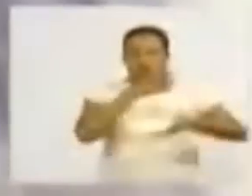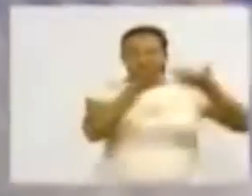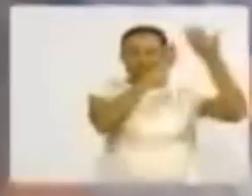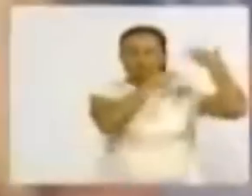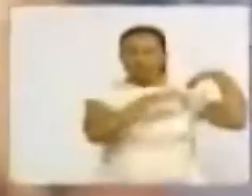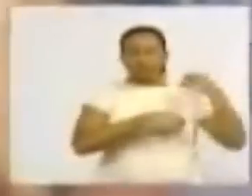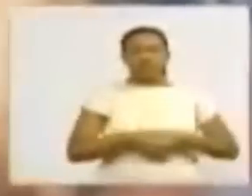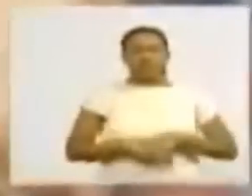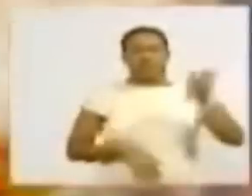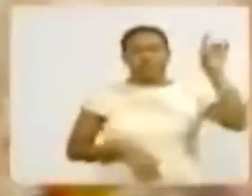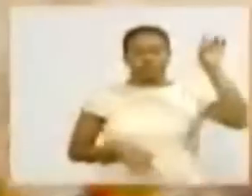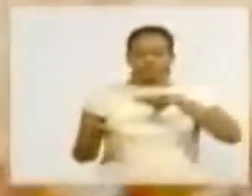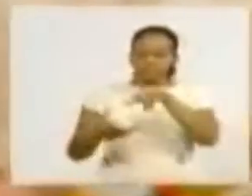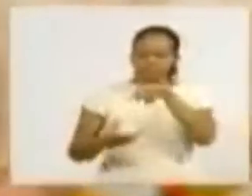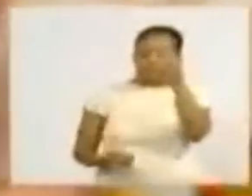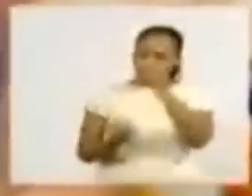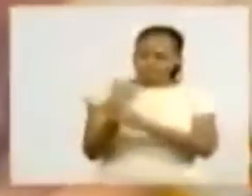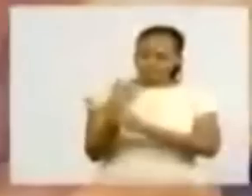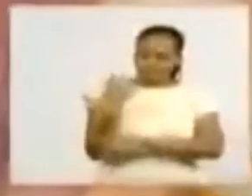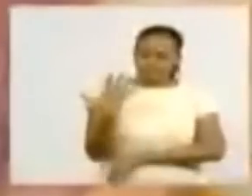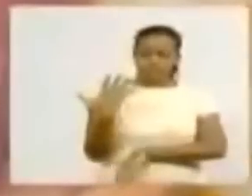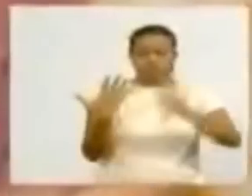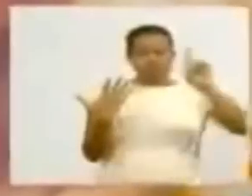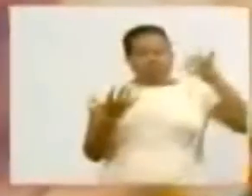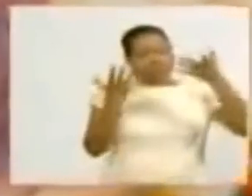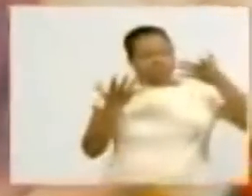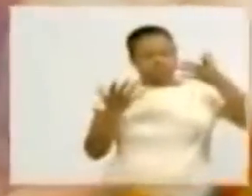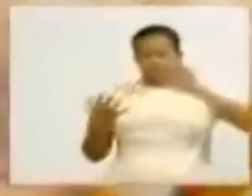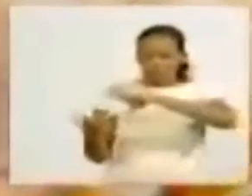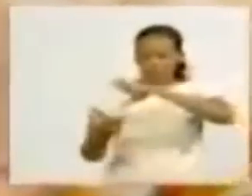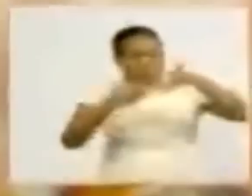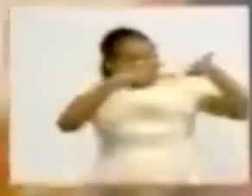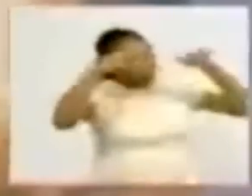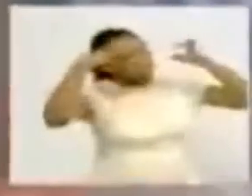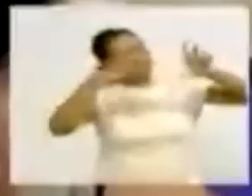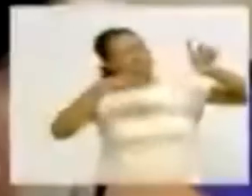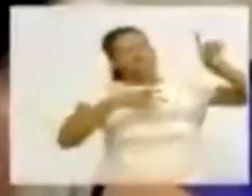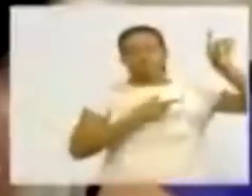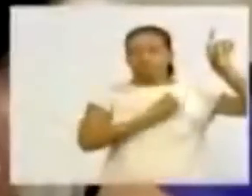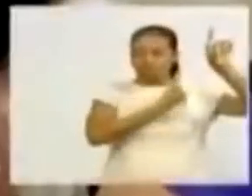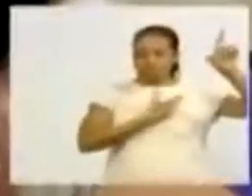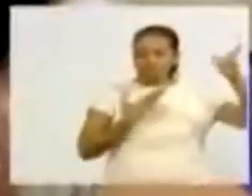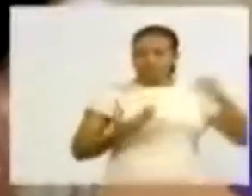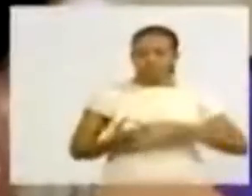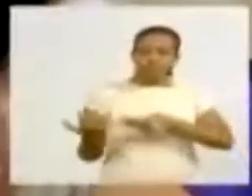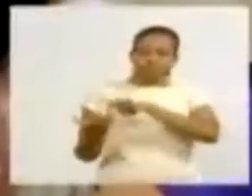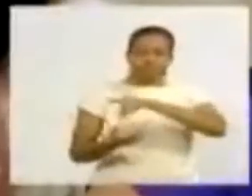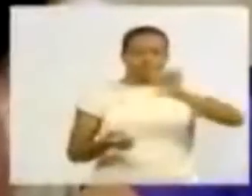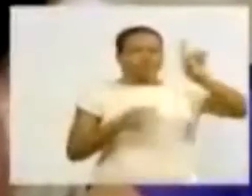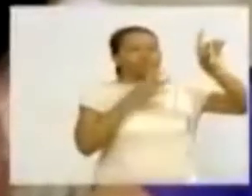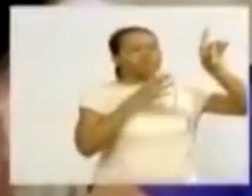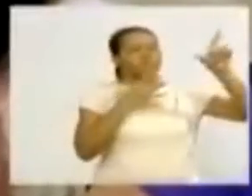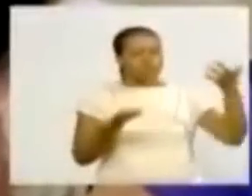o movimento do Criador é que a sua criatura o perceba. que a sua criatura o